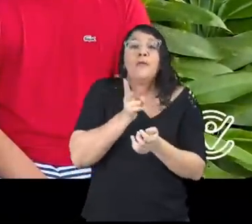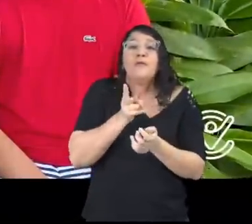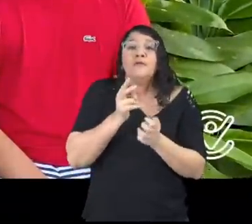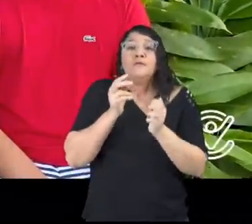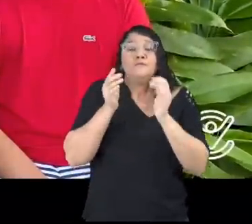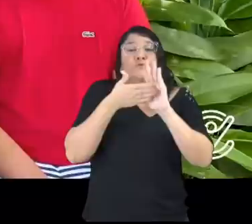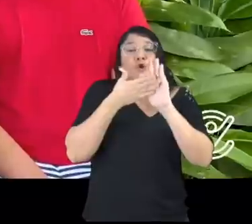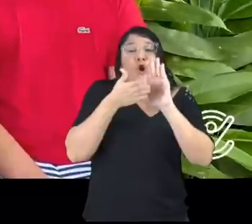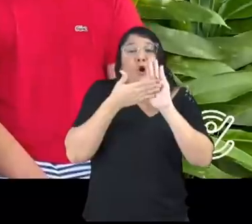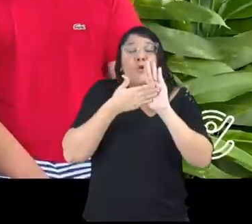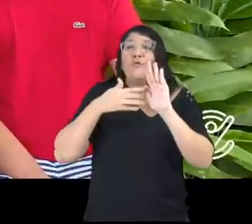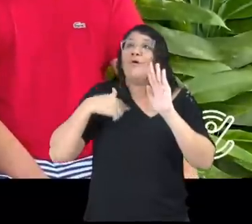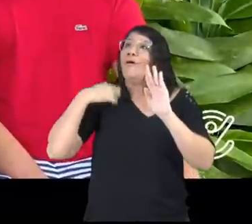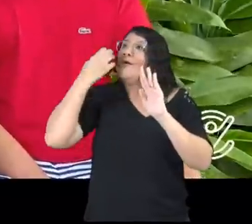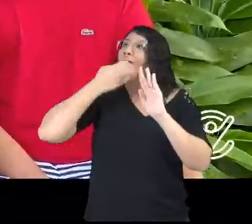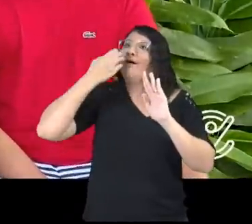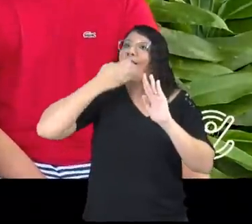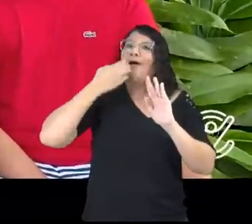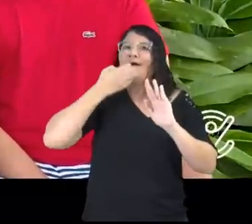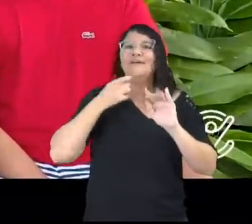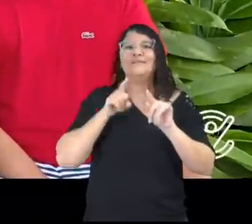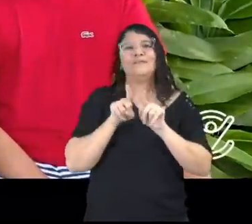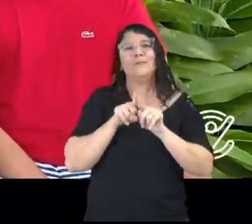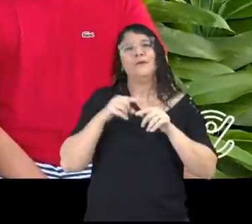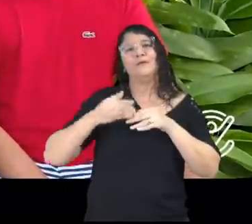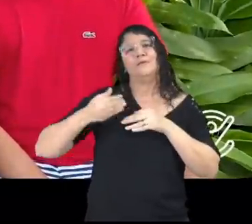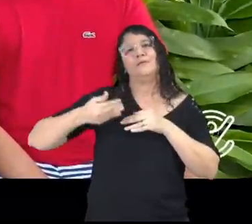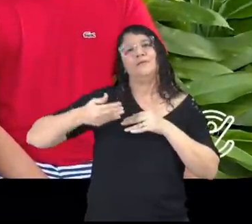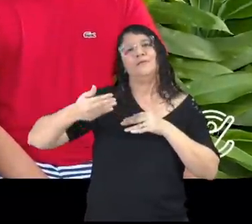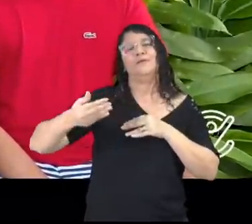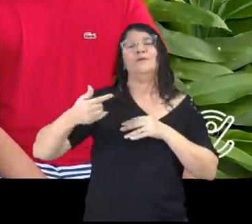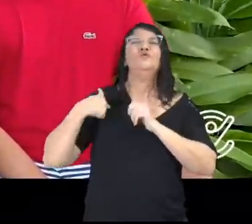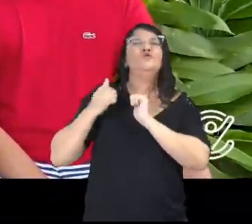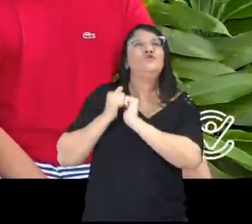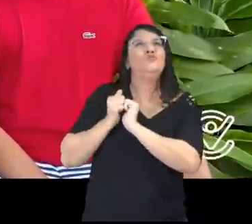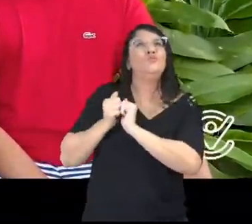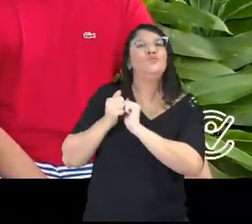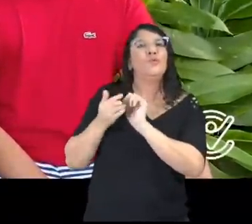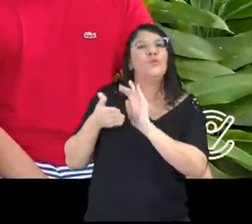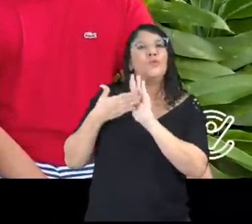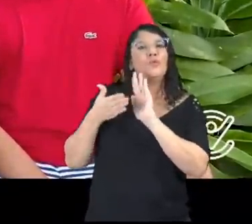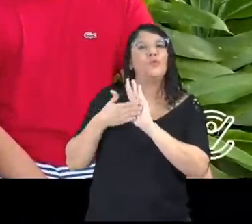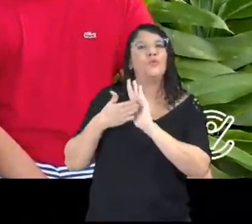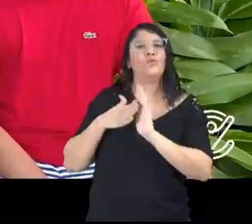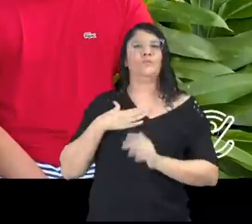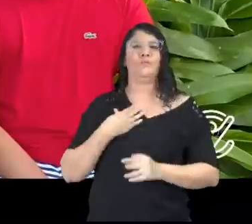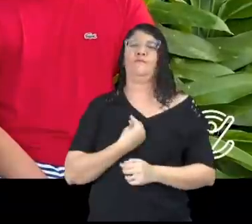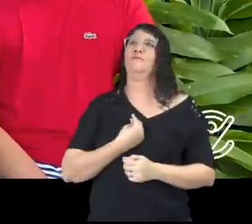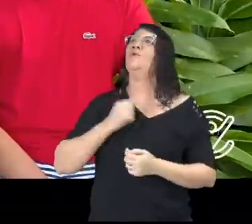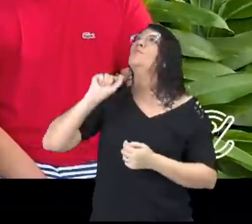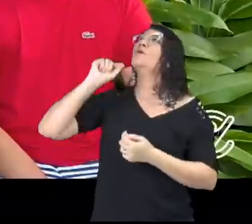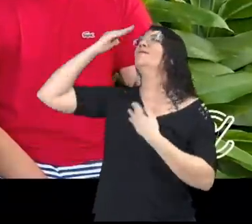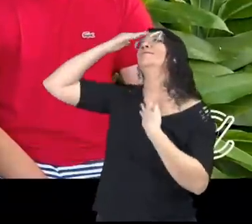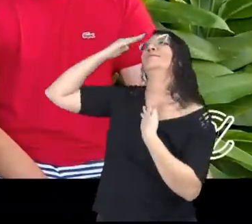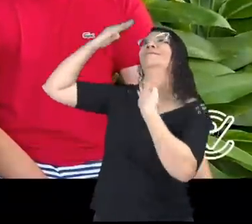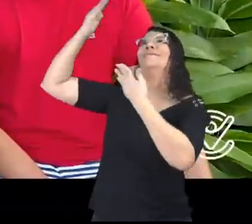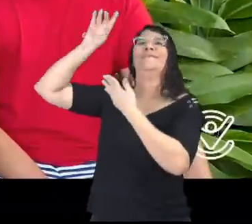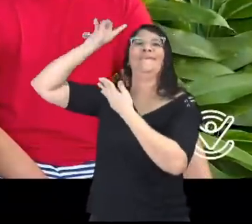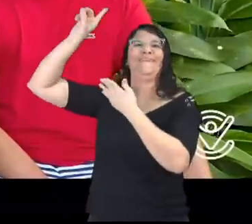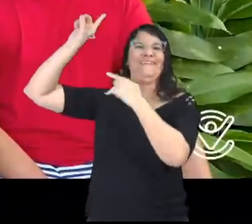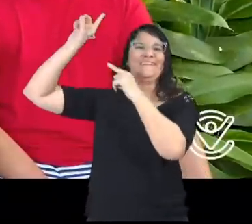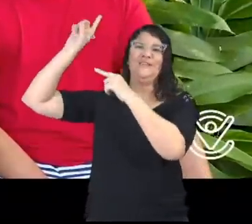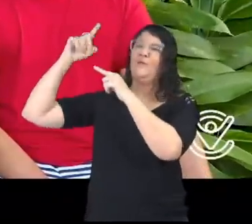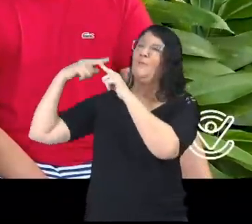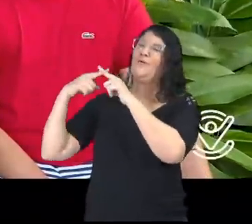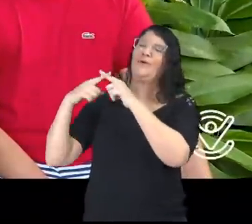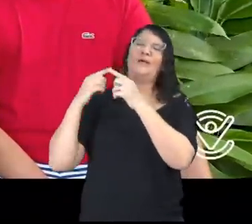nos períodos de aflição também me acompanhou com a minha forma de dar gratidão a Deus por tudo